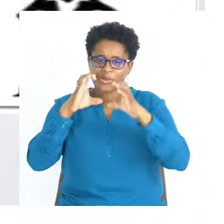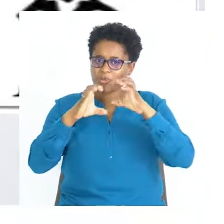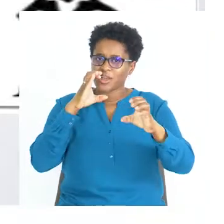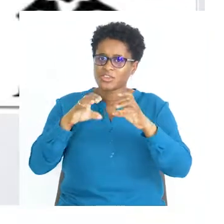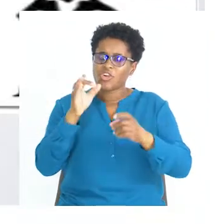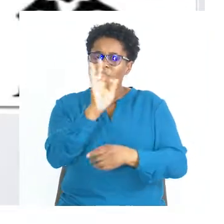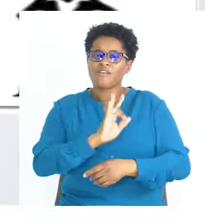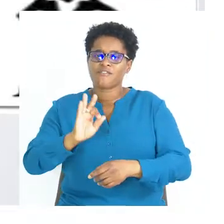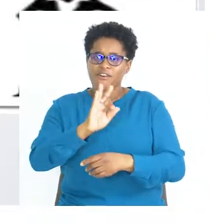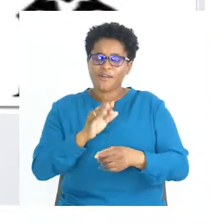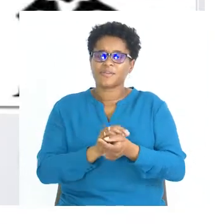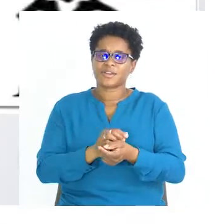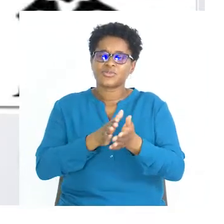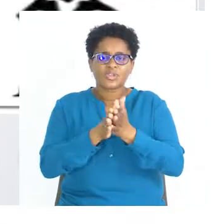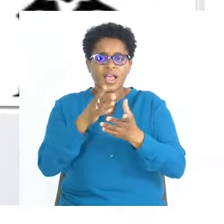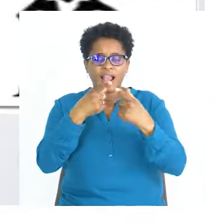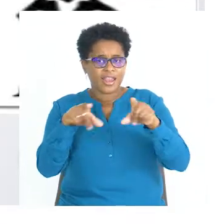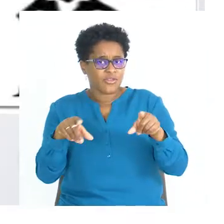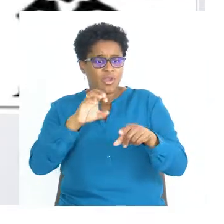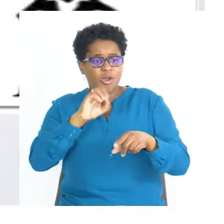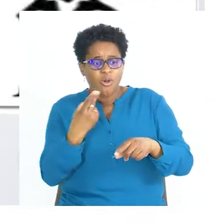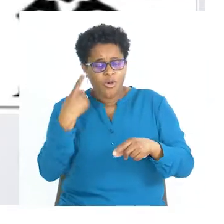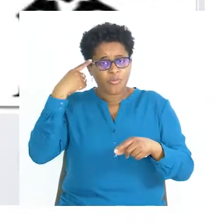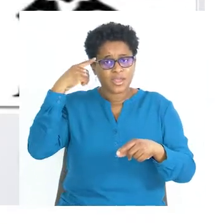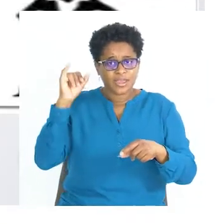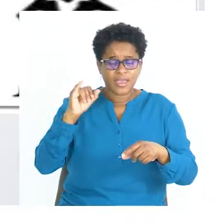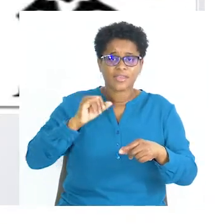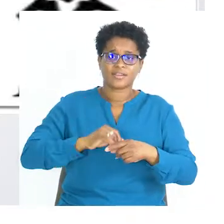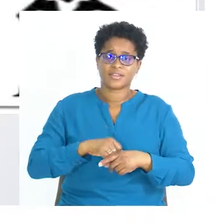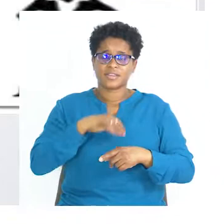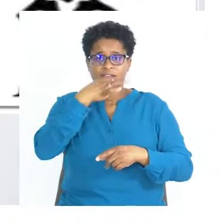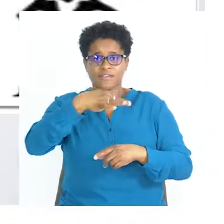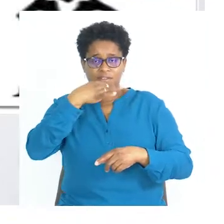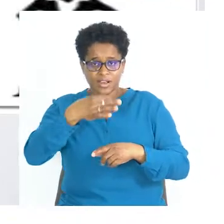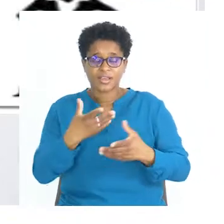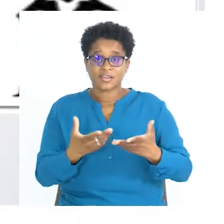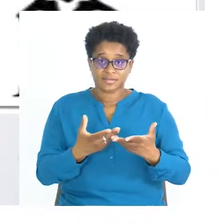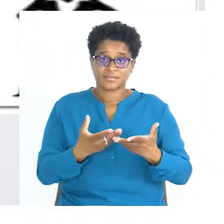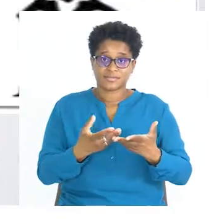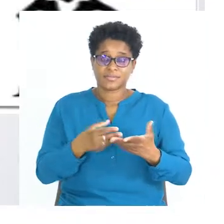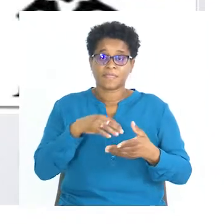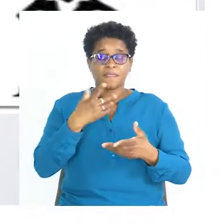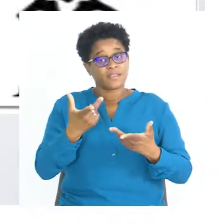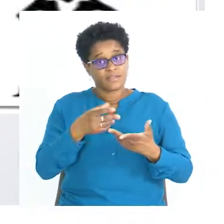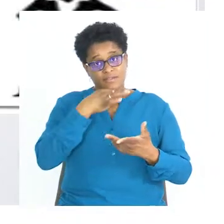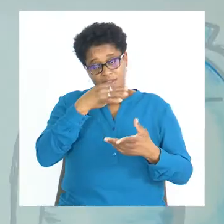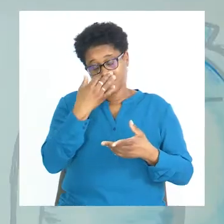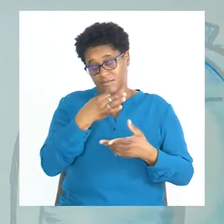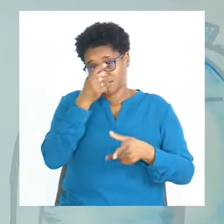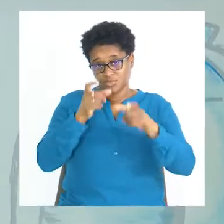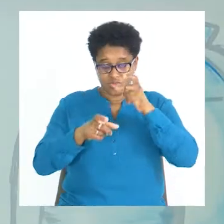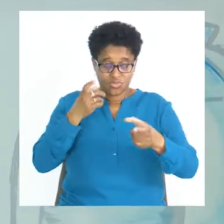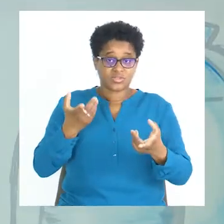forma de comunicação, uma forma de usar a linguagem ou então uma ideia aí dita por falantes.